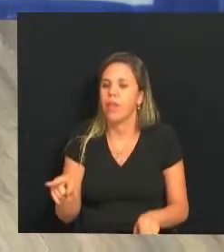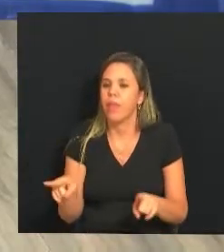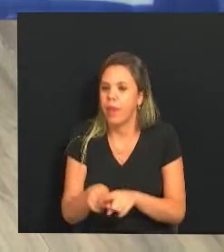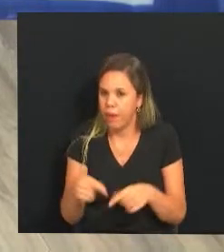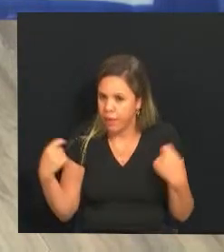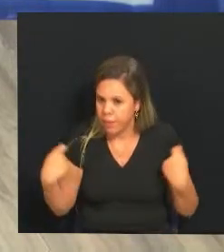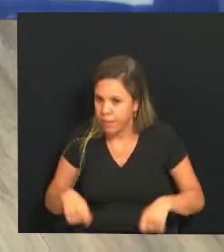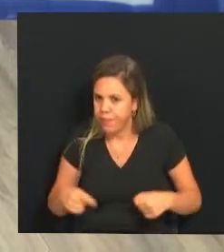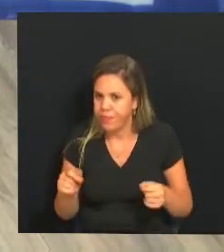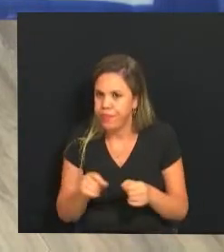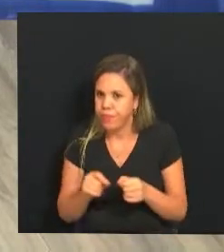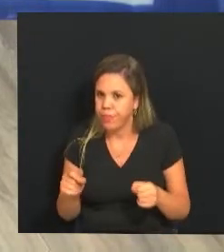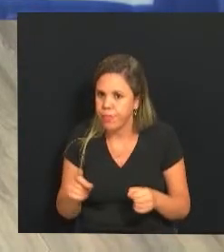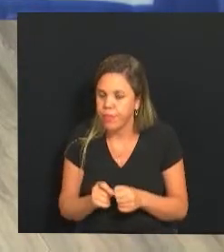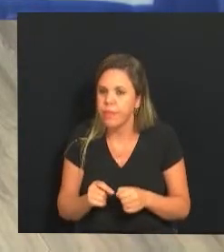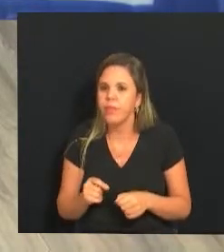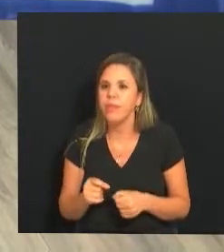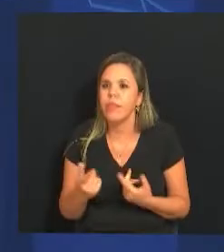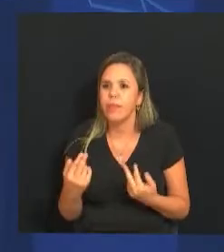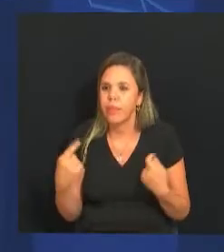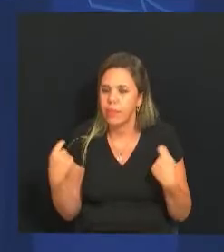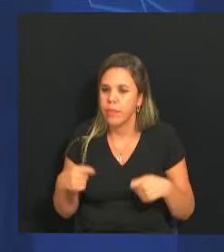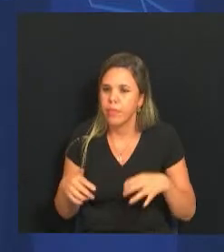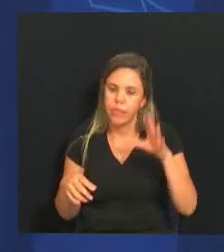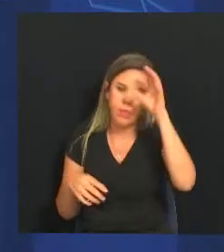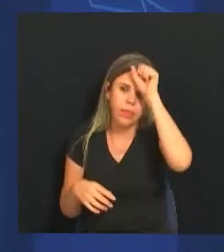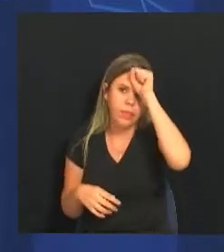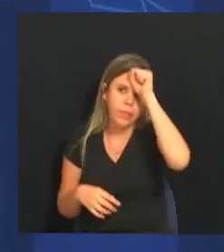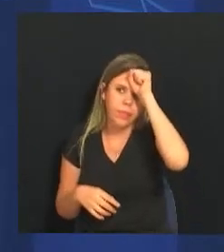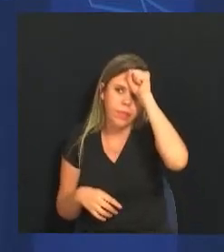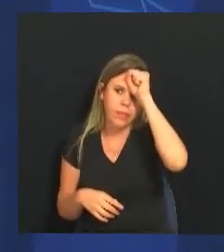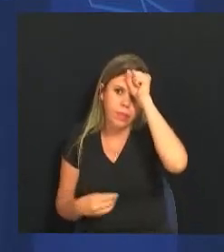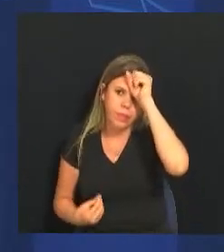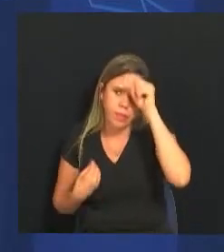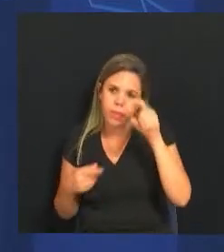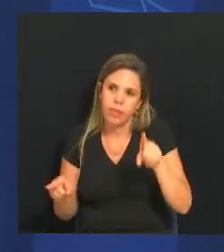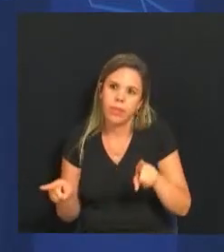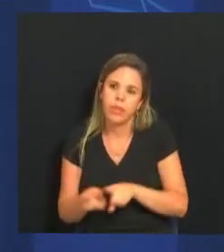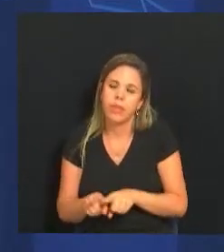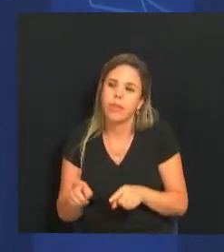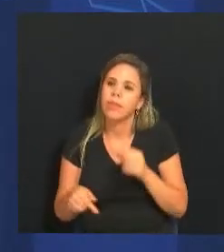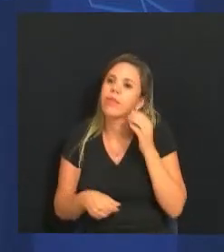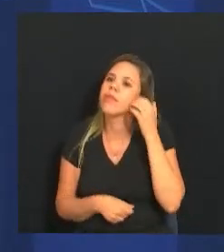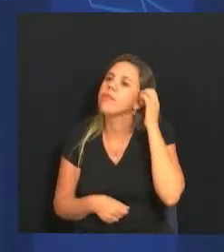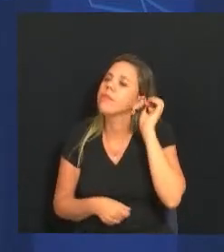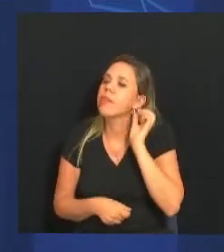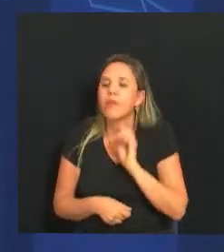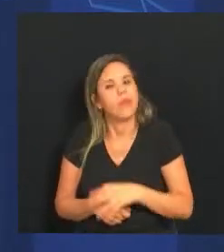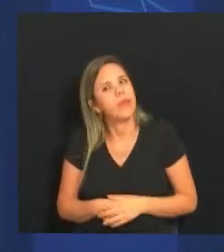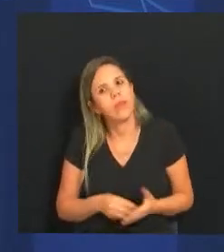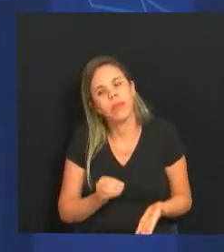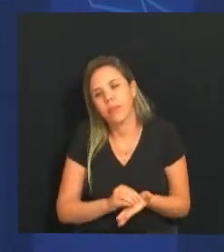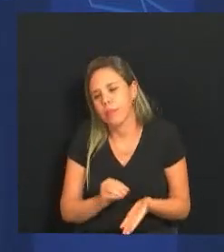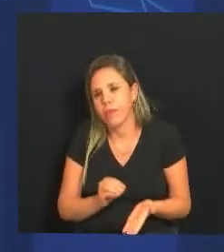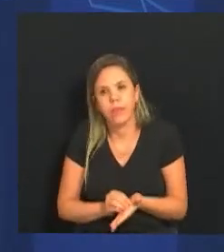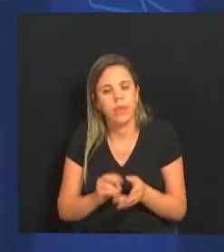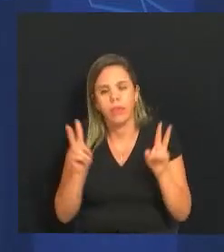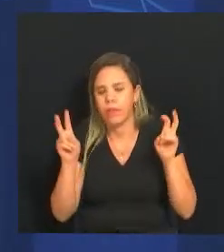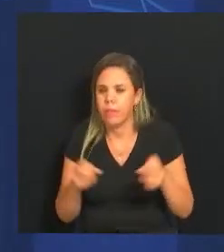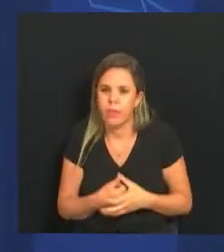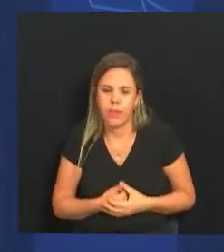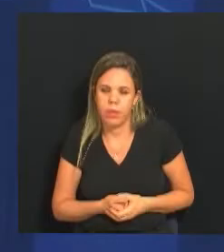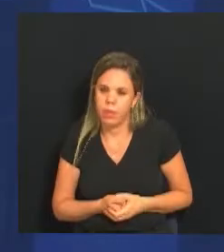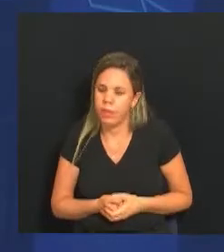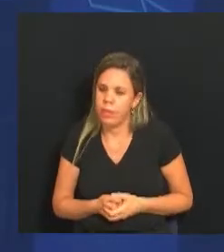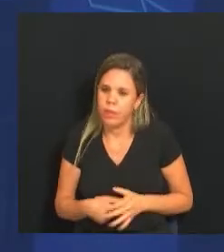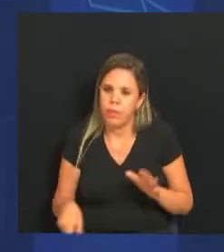gente, acima de muitos outros países, temos muito que aprender também, porque nós também fomos considerados insuficientes nessa questão,